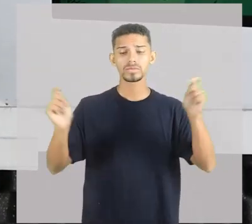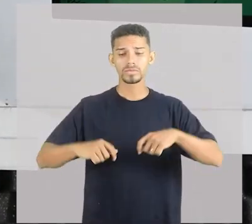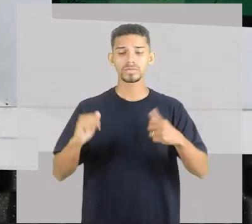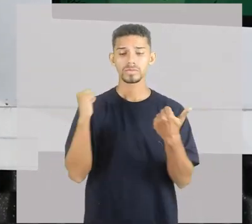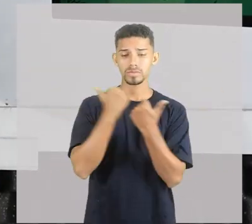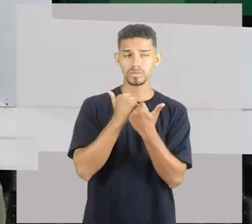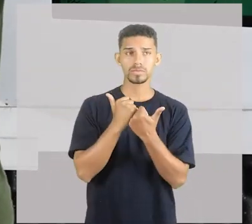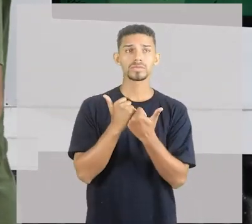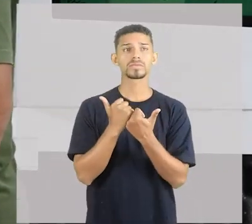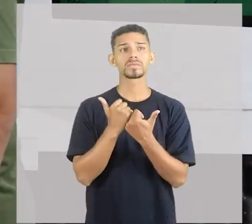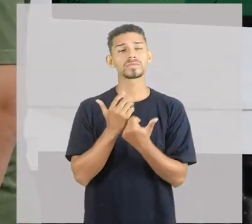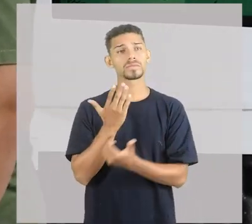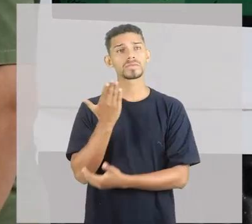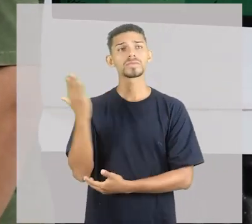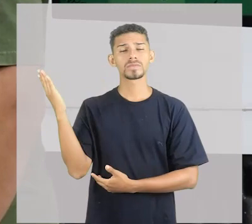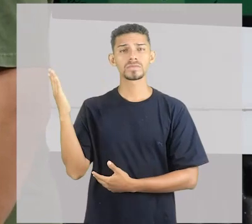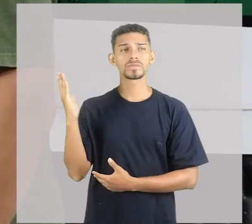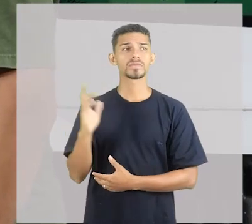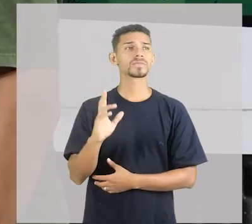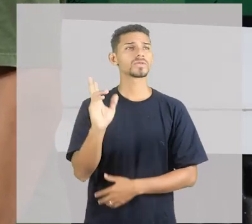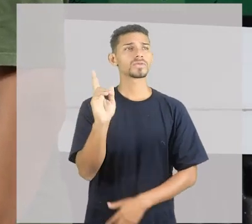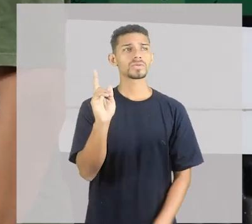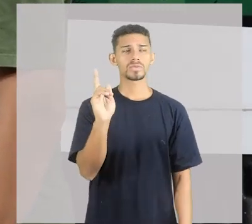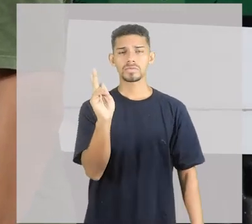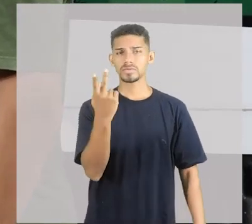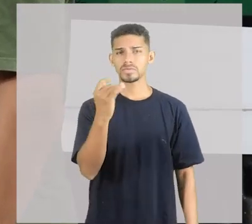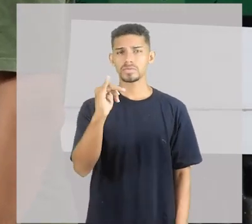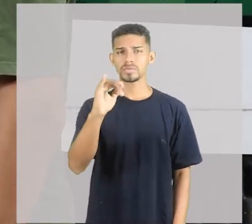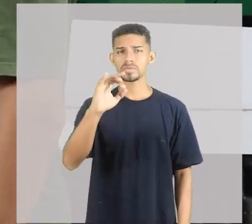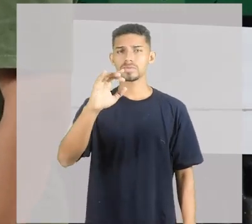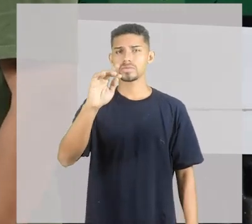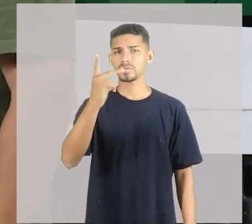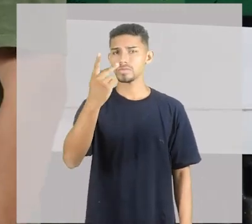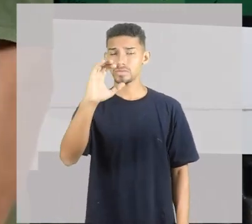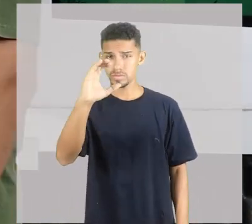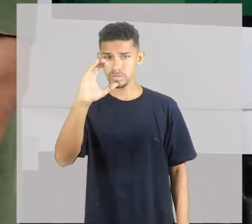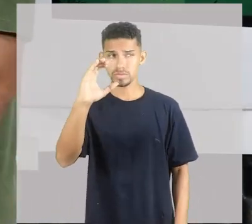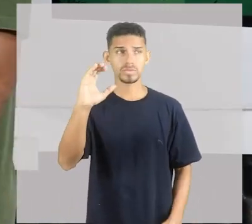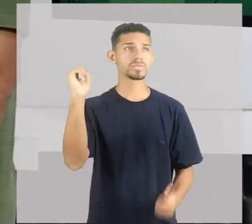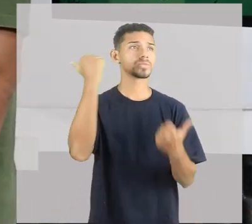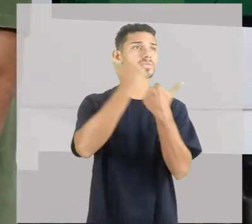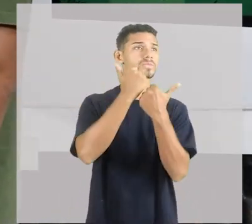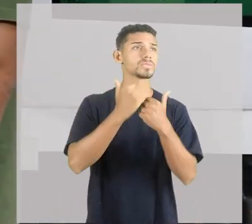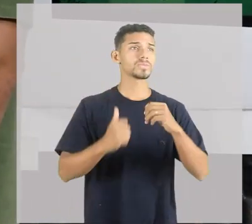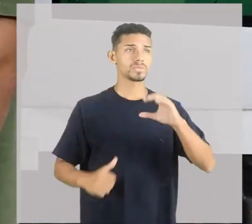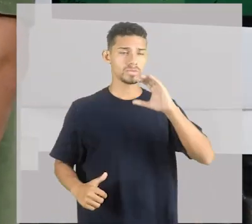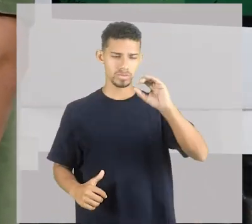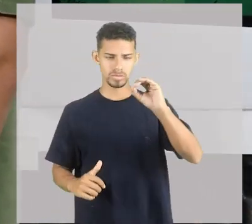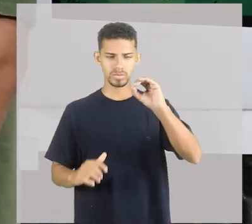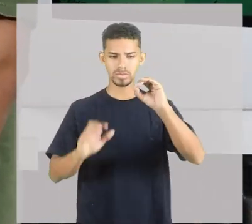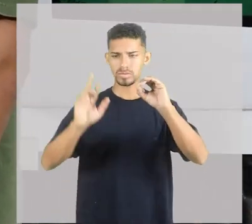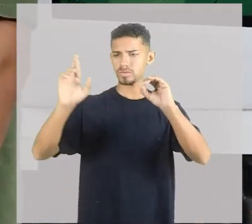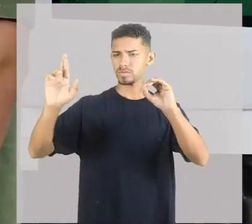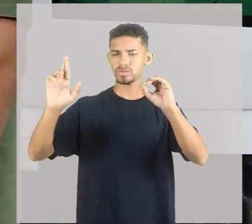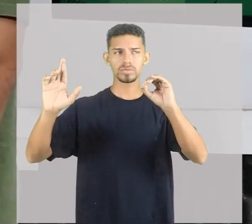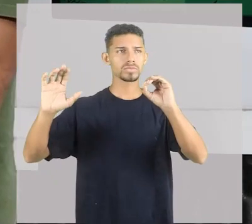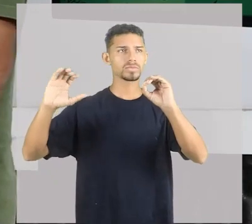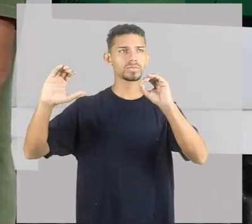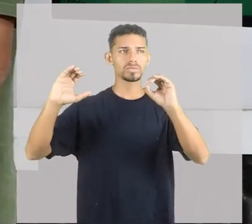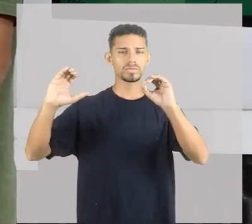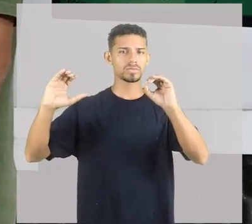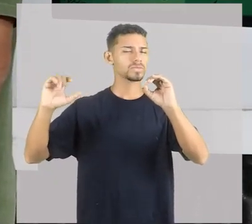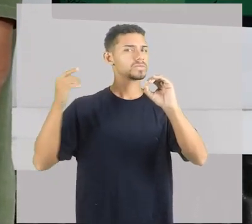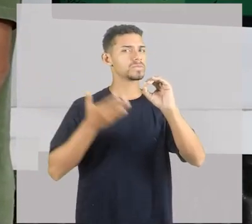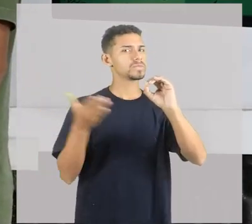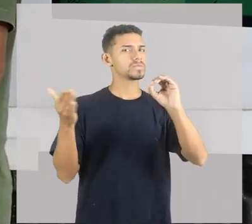que você vai substituir a hidroxila por esse grupo aqui, ó. Então, se tu tirar o hidrogênio e colocar bem aqui no